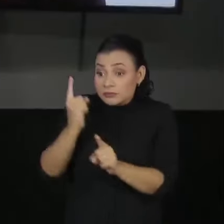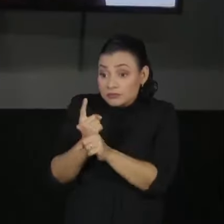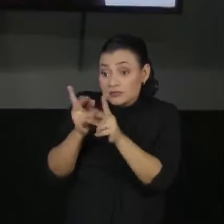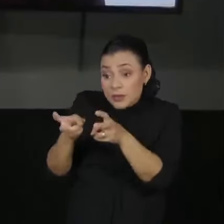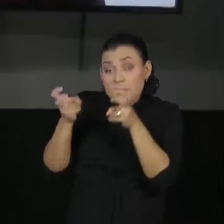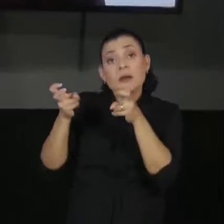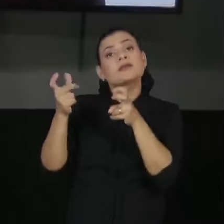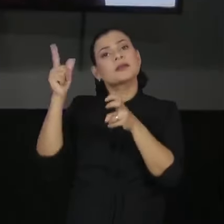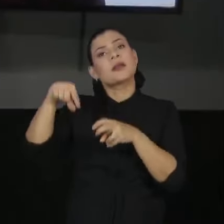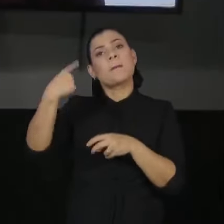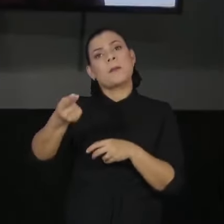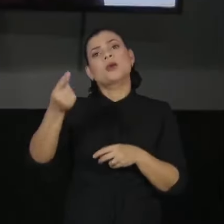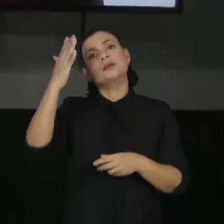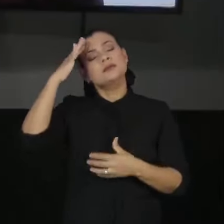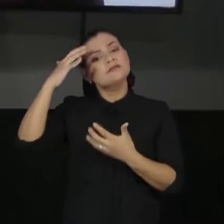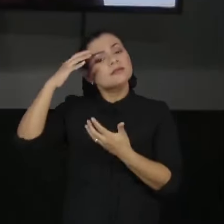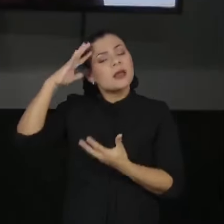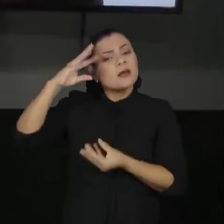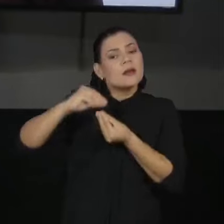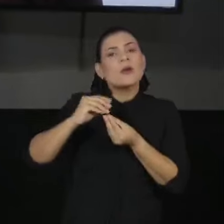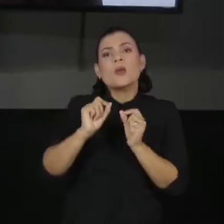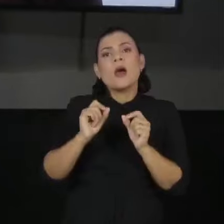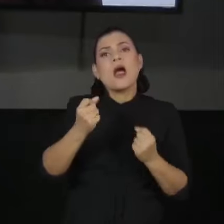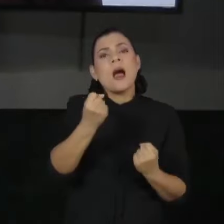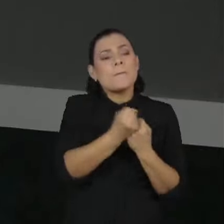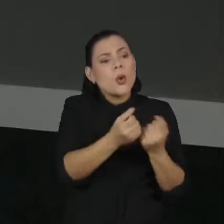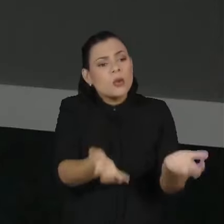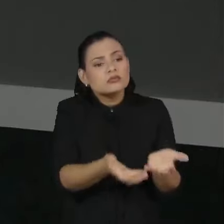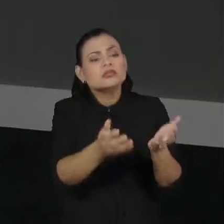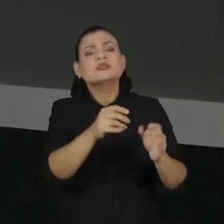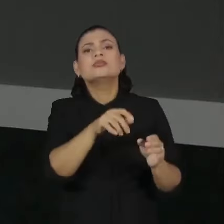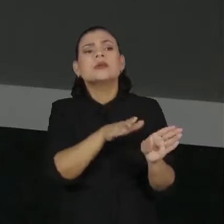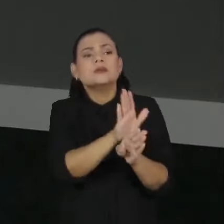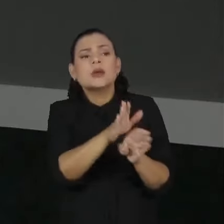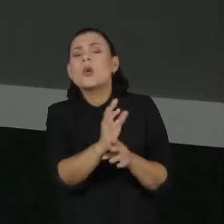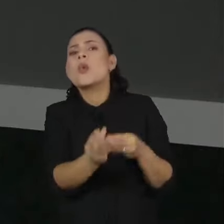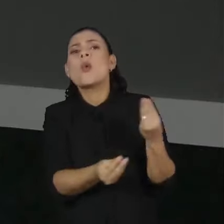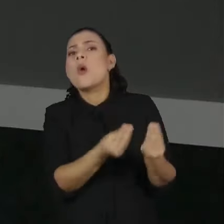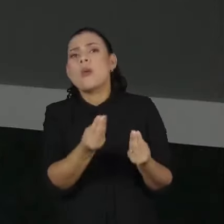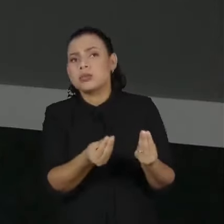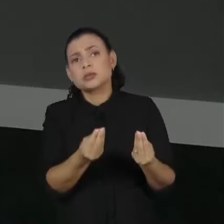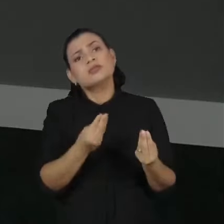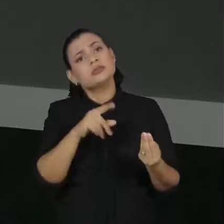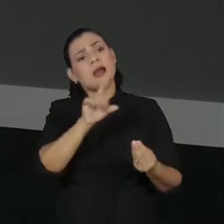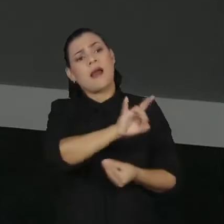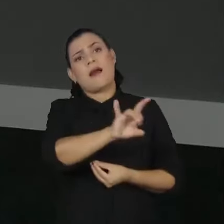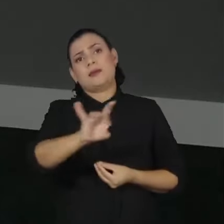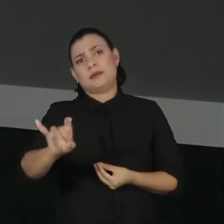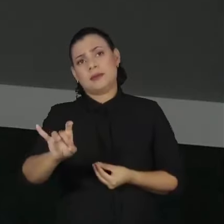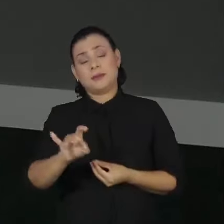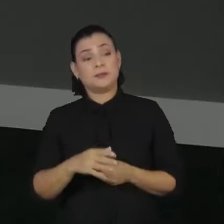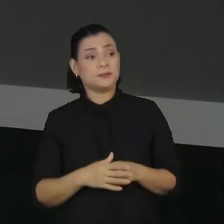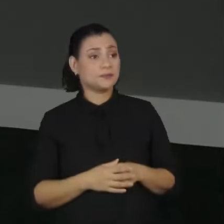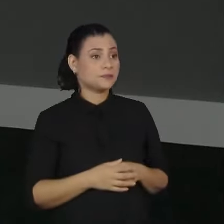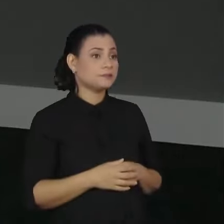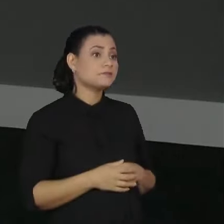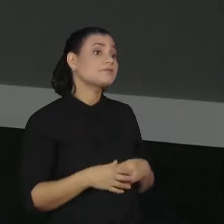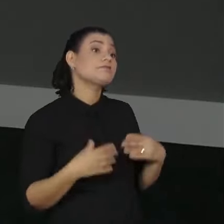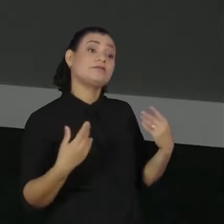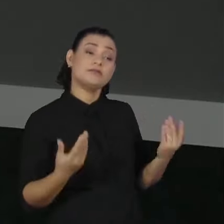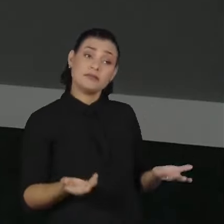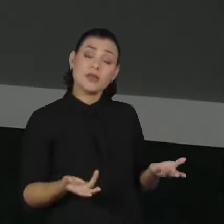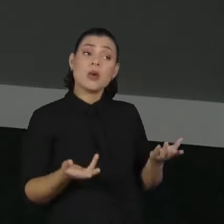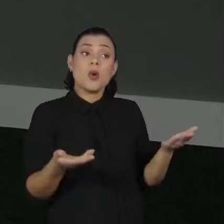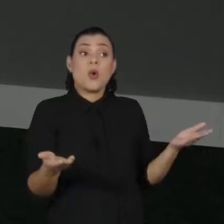serão adequados para que ele consiga se desenvolver no decorrer da vida. Victor, também é muito mais frequente,